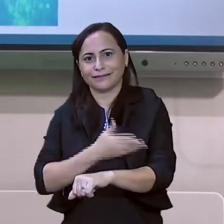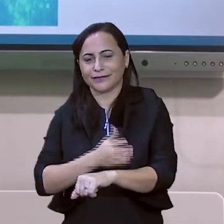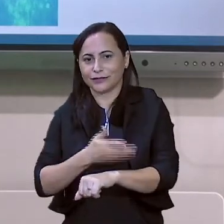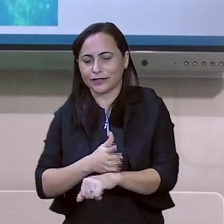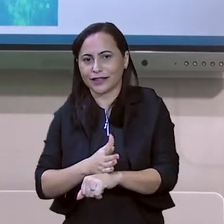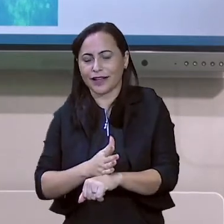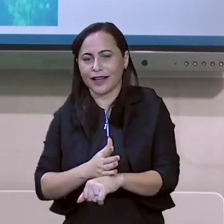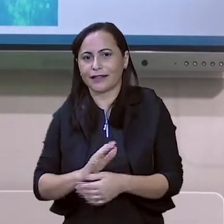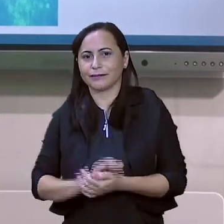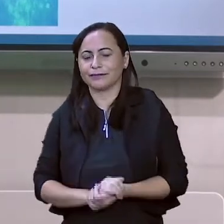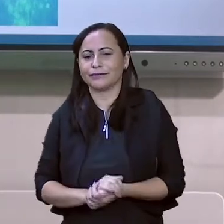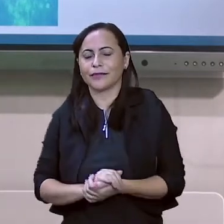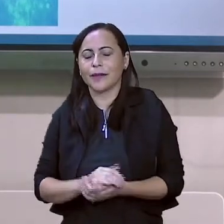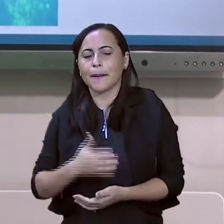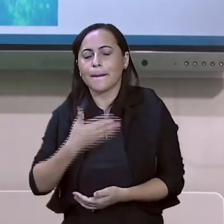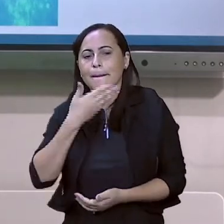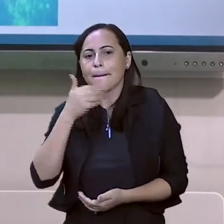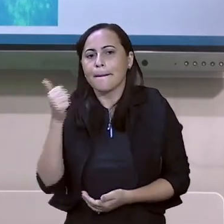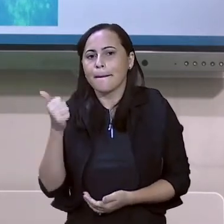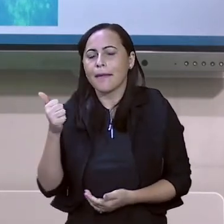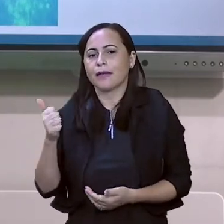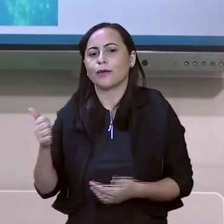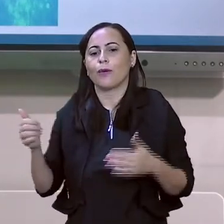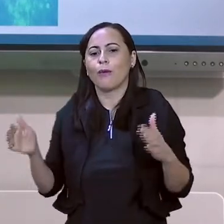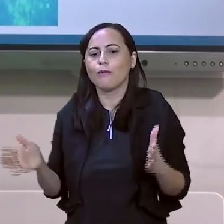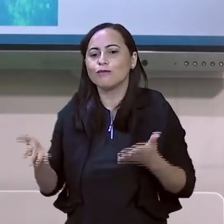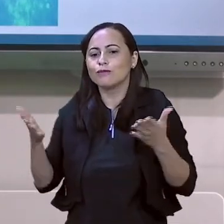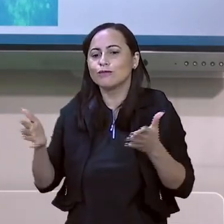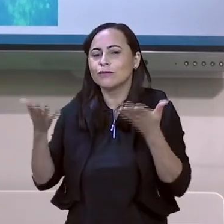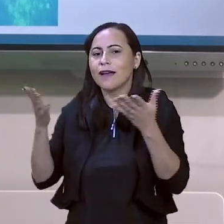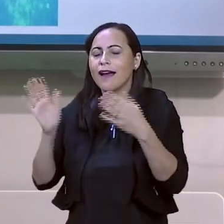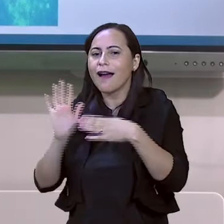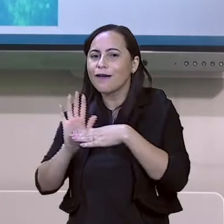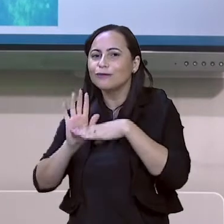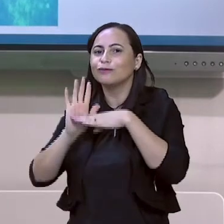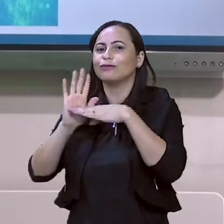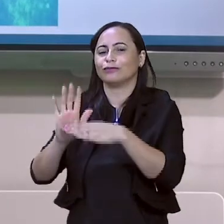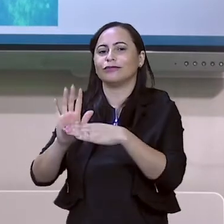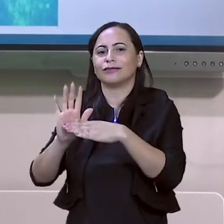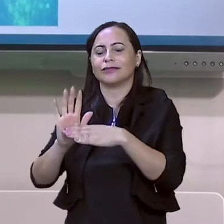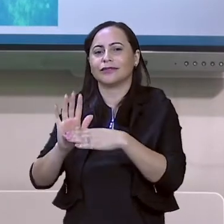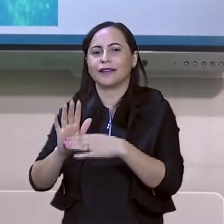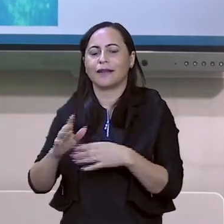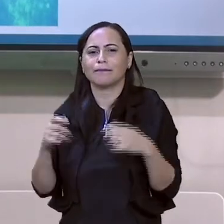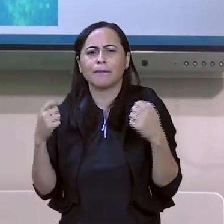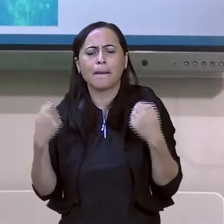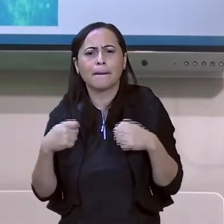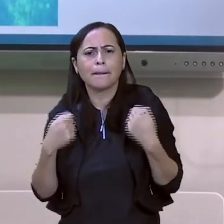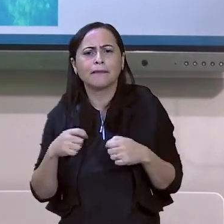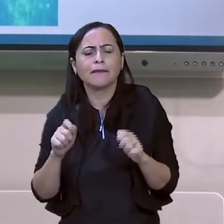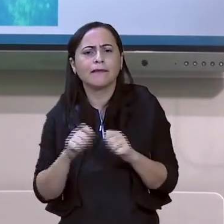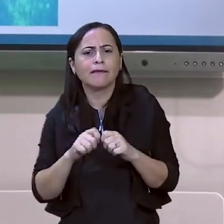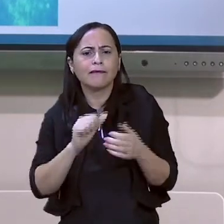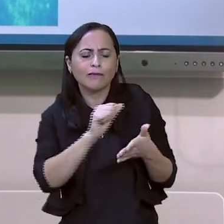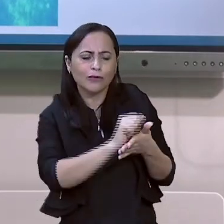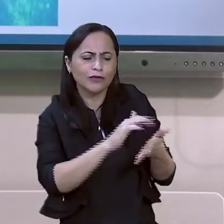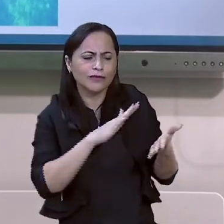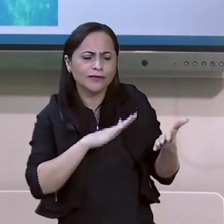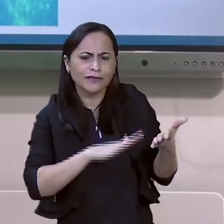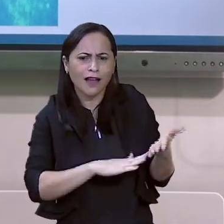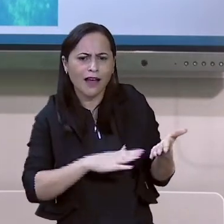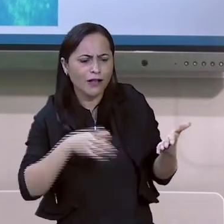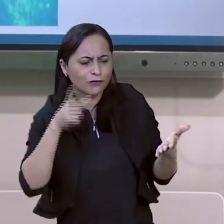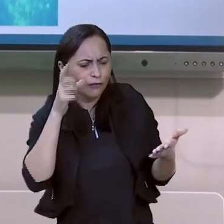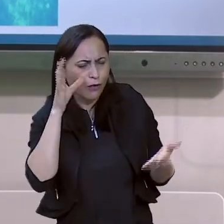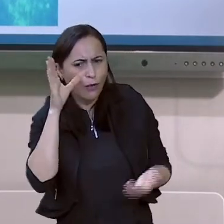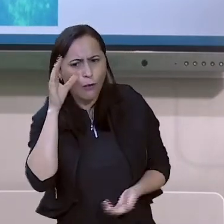que a matemática a gente tem que praticar, fazer atividades, estar sempre querendo ter curiosidade